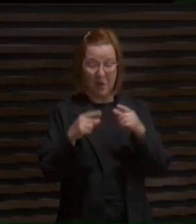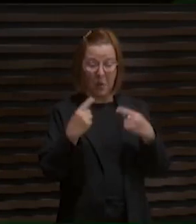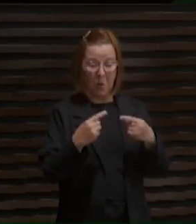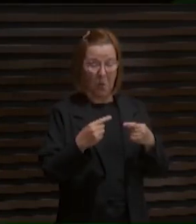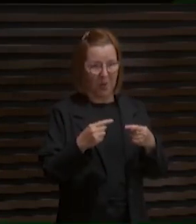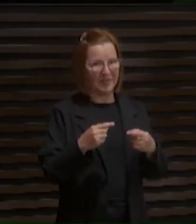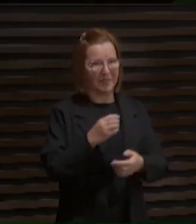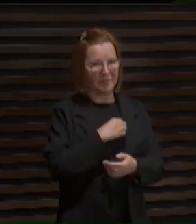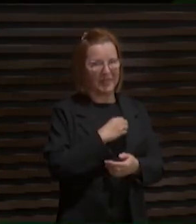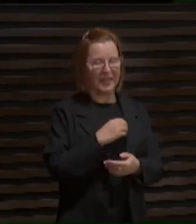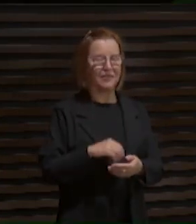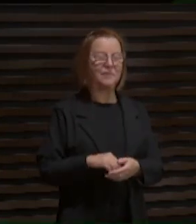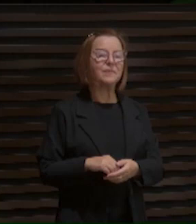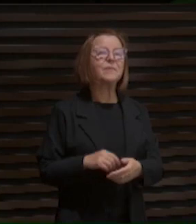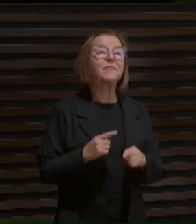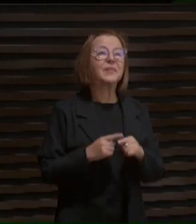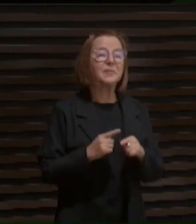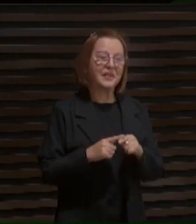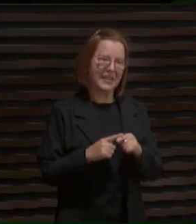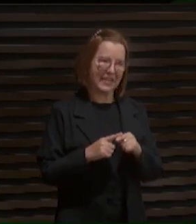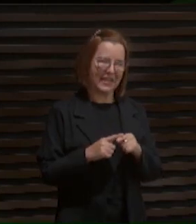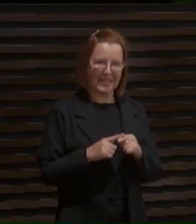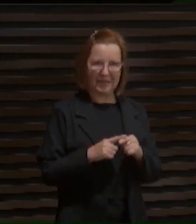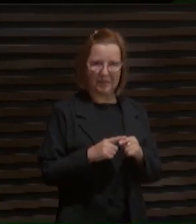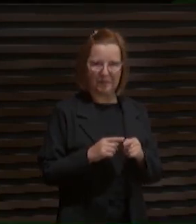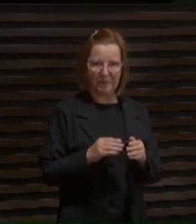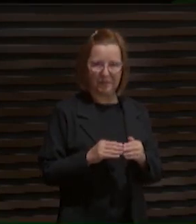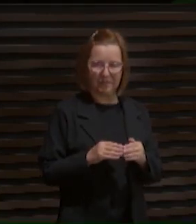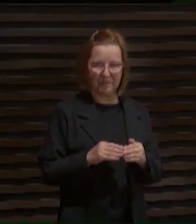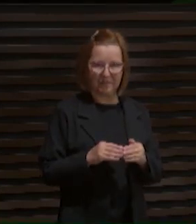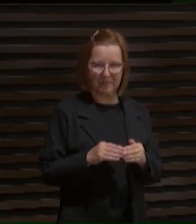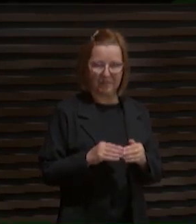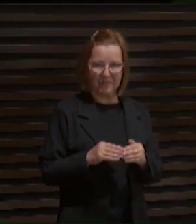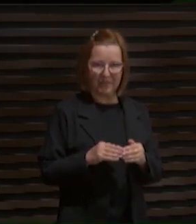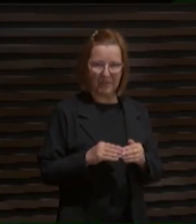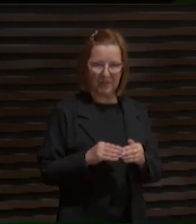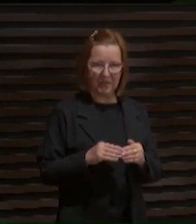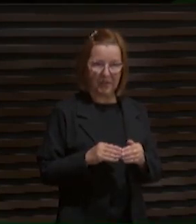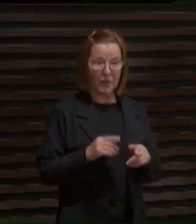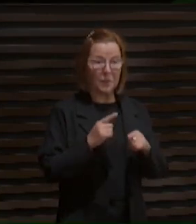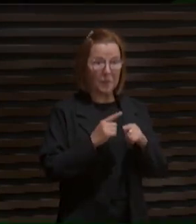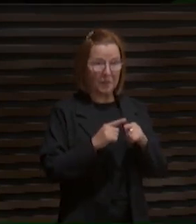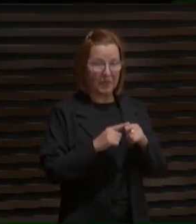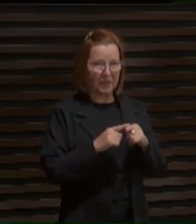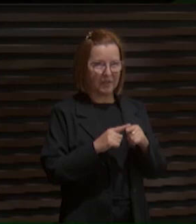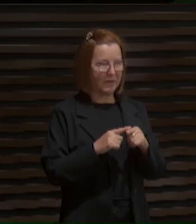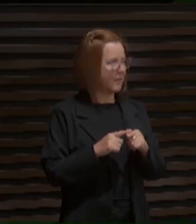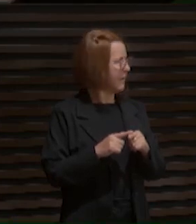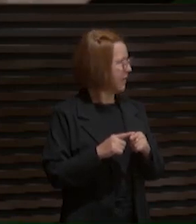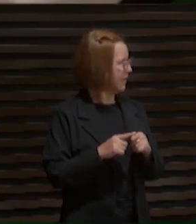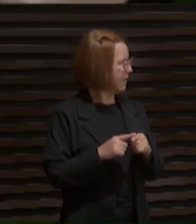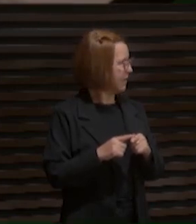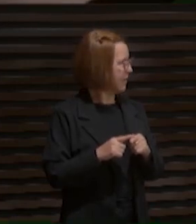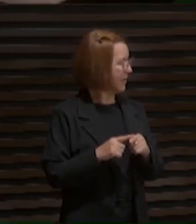quê? Então aí é a parte final do estudo. Os 2 porquês. Porque o pecado não tem domínio. E porque